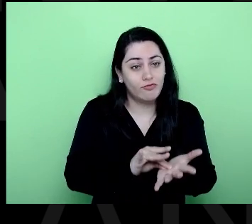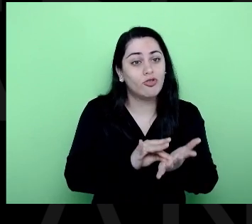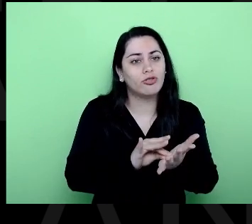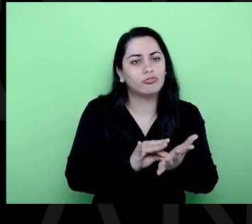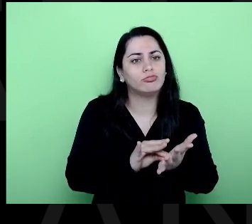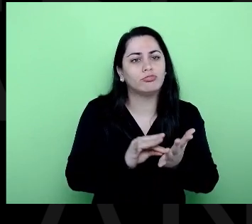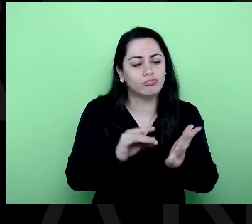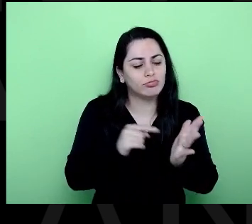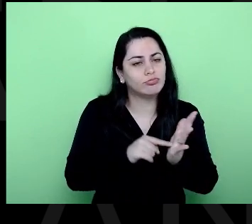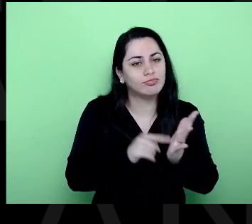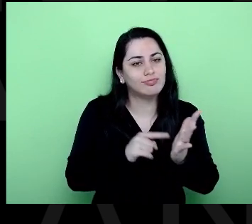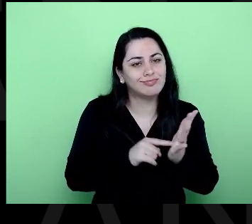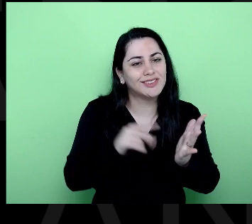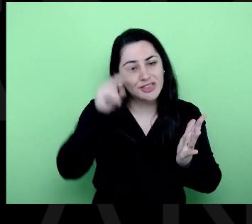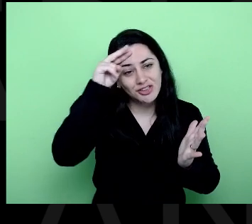grande.